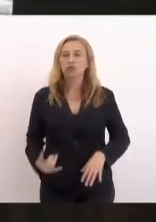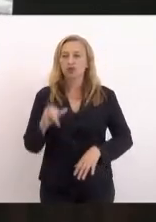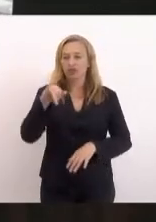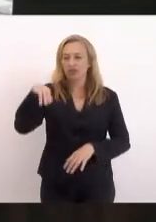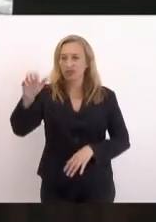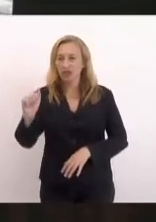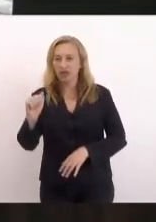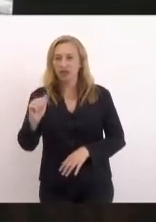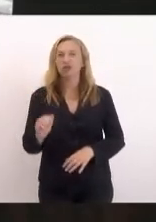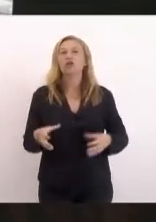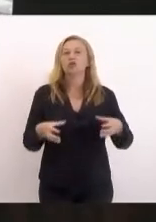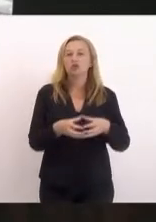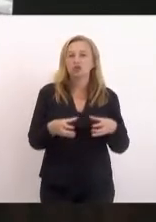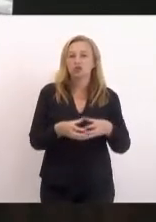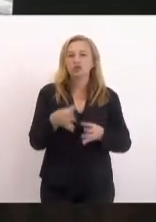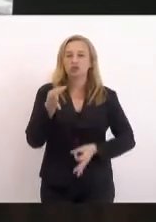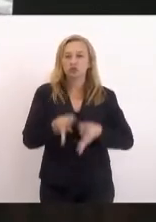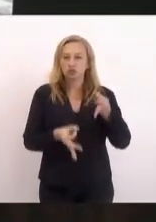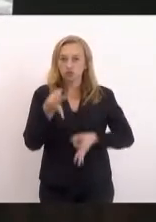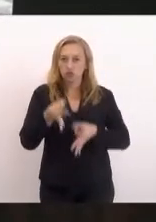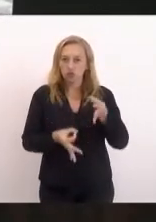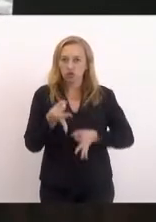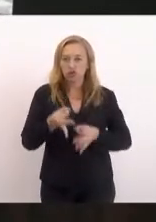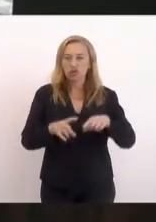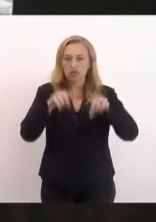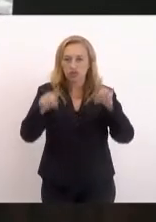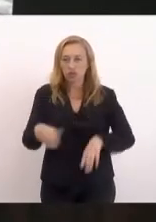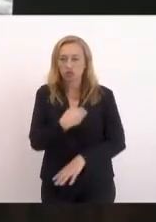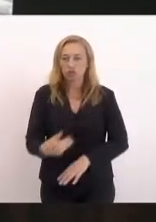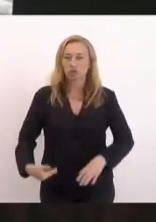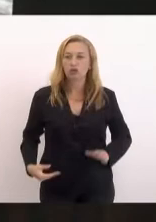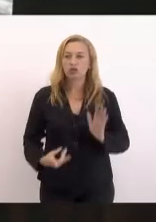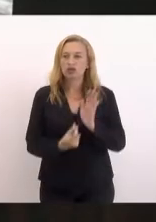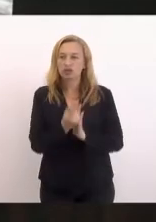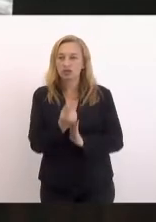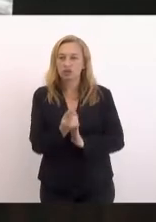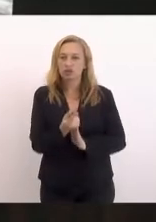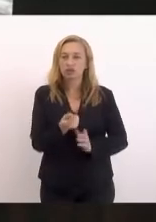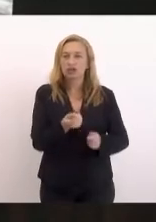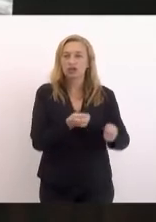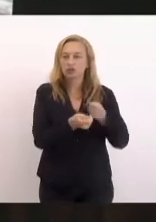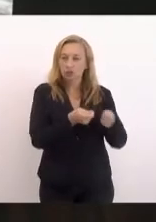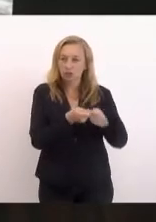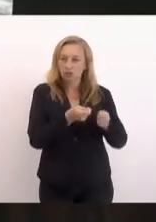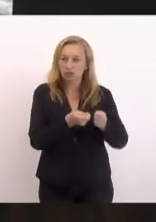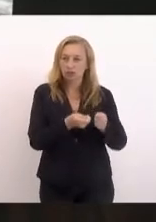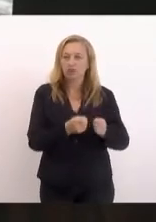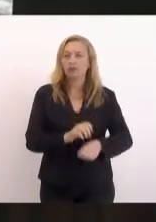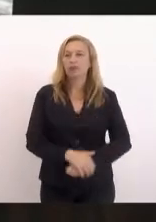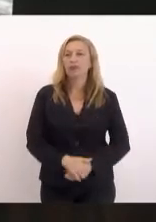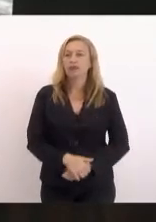das comissões de Constituição e Justiça, Servidores Públicos, de Orçamento, Finanças, Fiscalização Financeira e Controle.